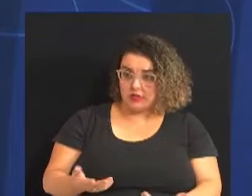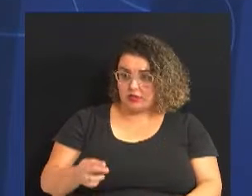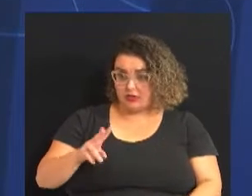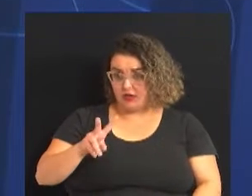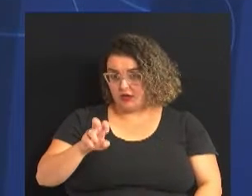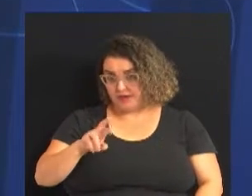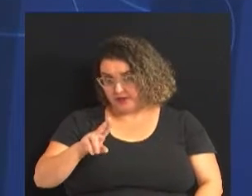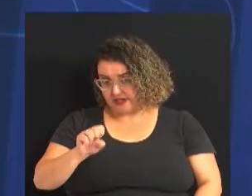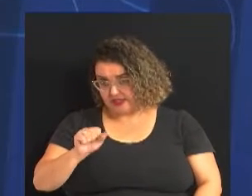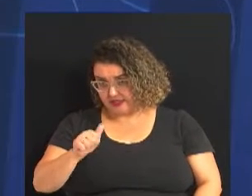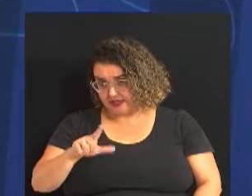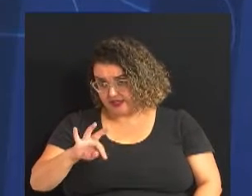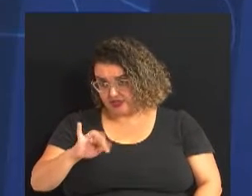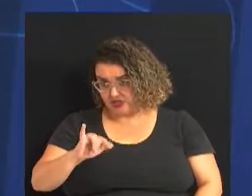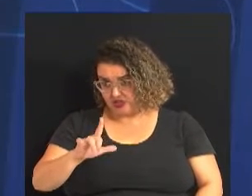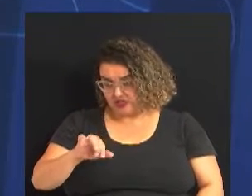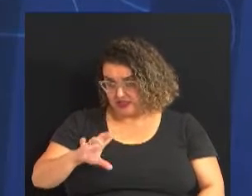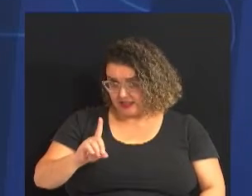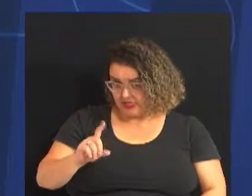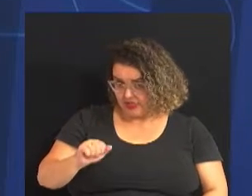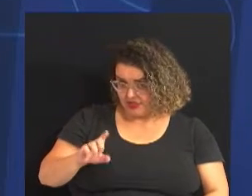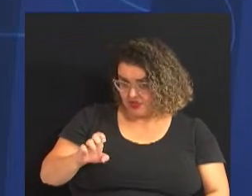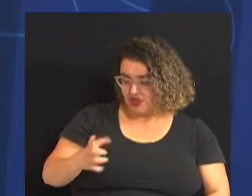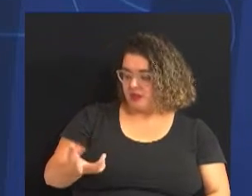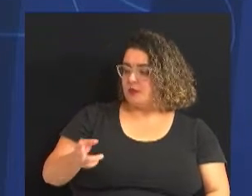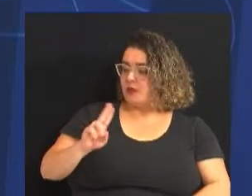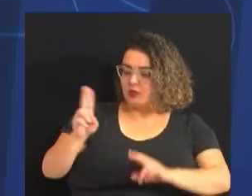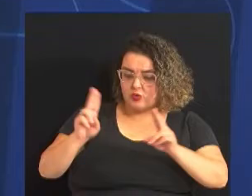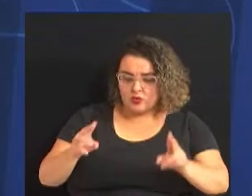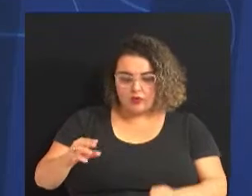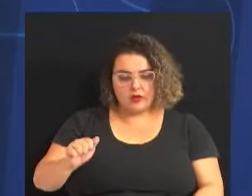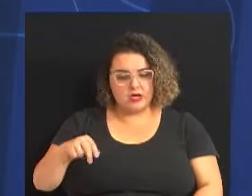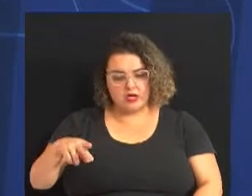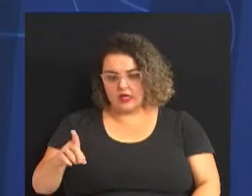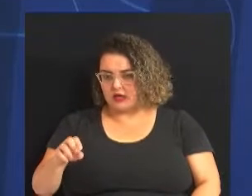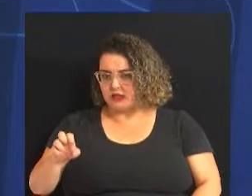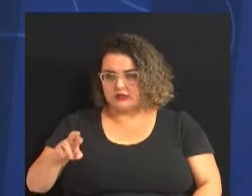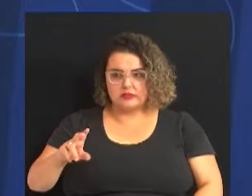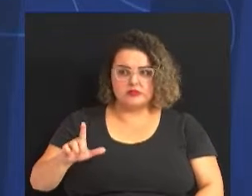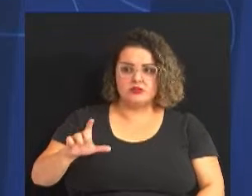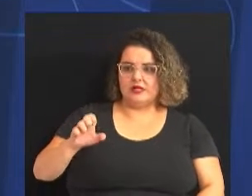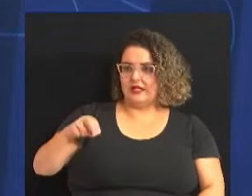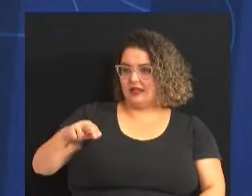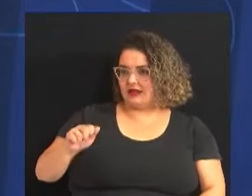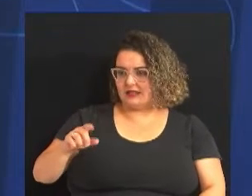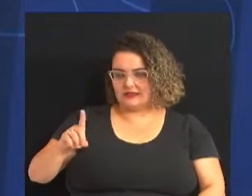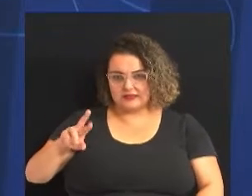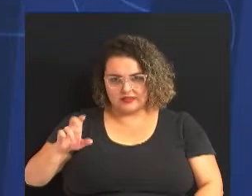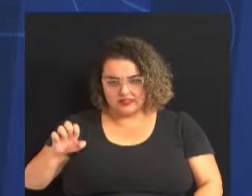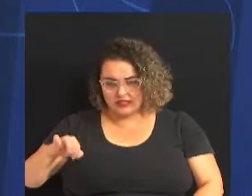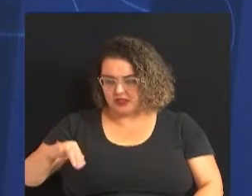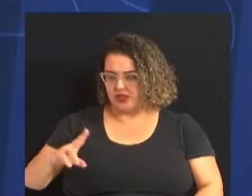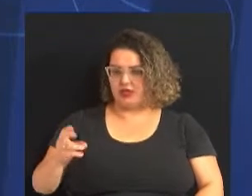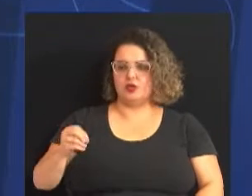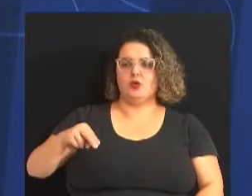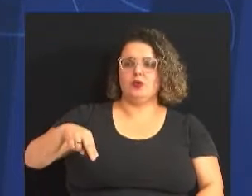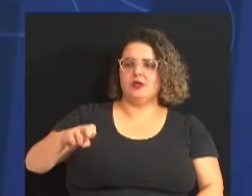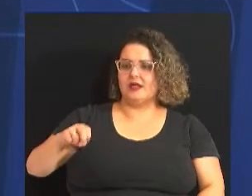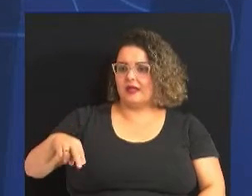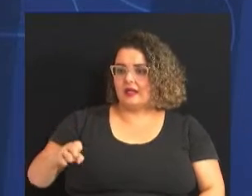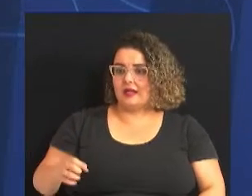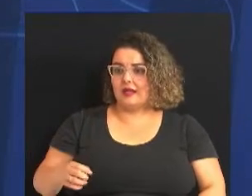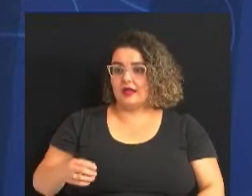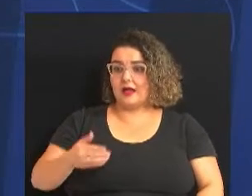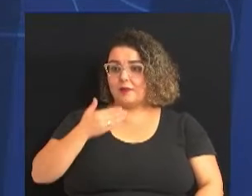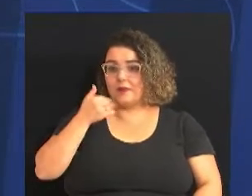versatilidade. O Bugarelli, desses nomes que nós citamos, né? Anderson Varejão, Leandrinho, Nenê, que você citou que foi a melhor geração aí dos últimos